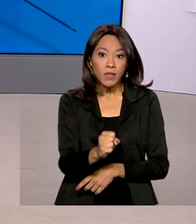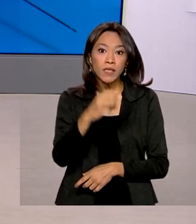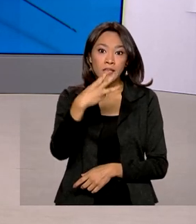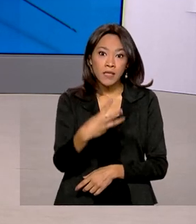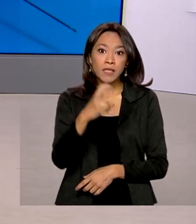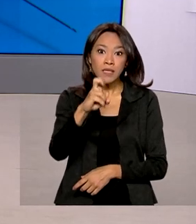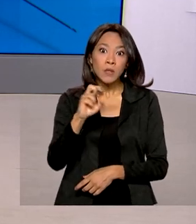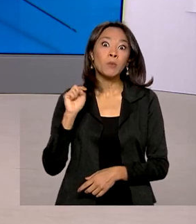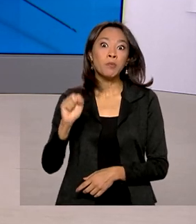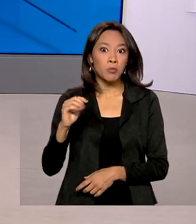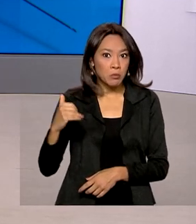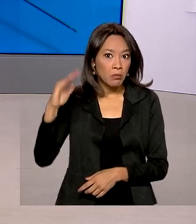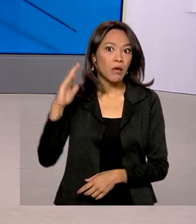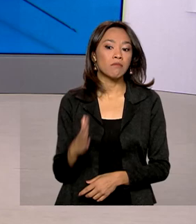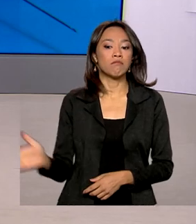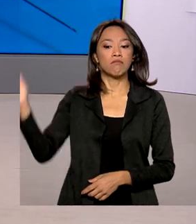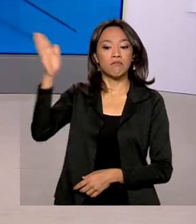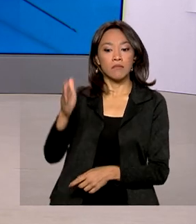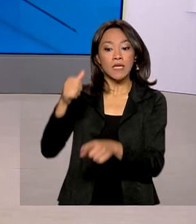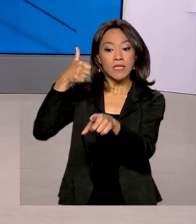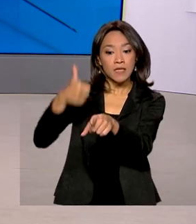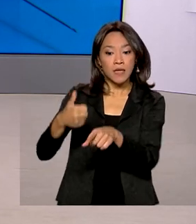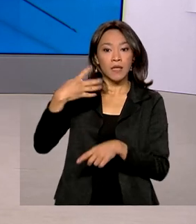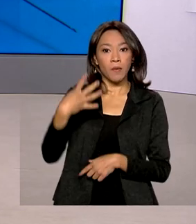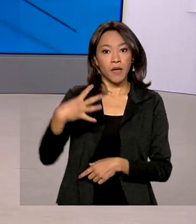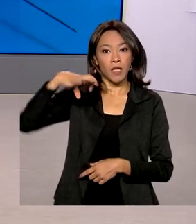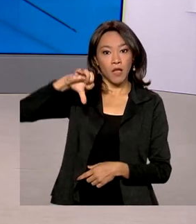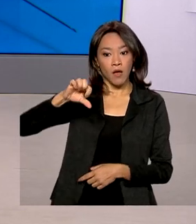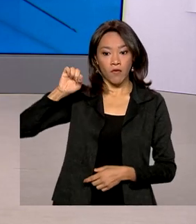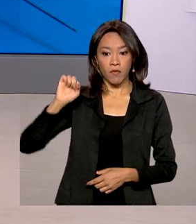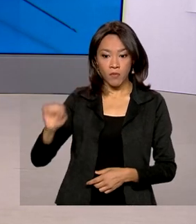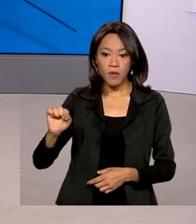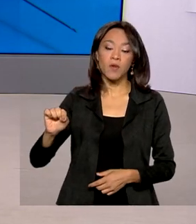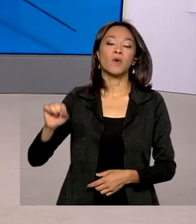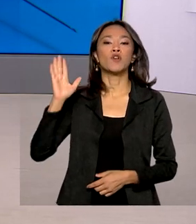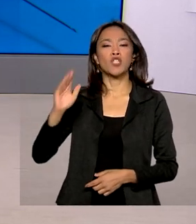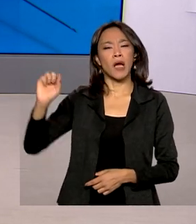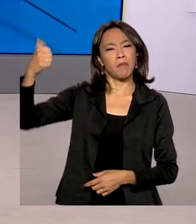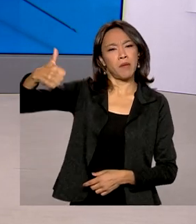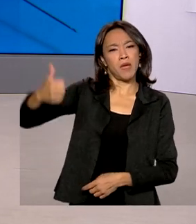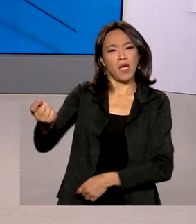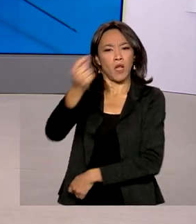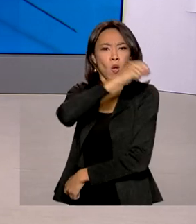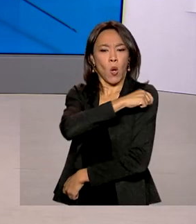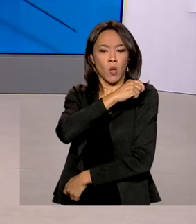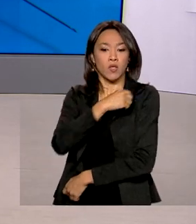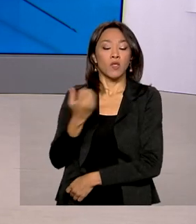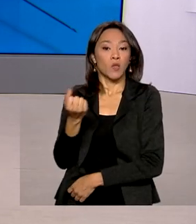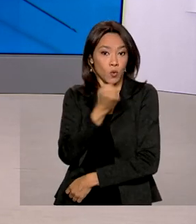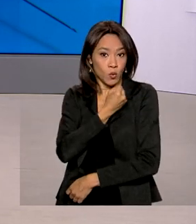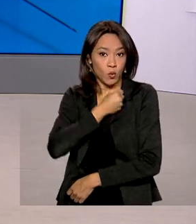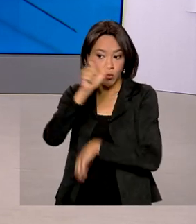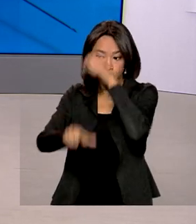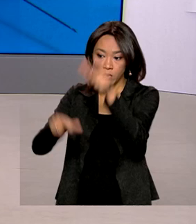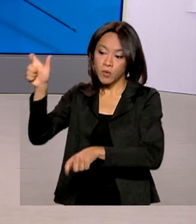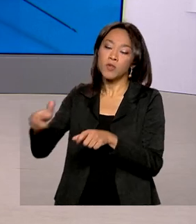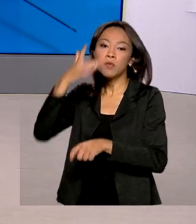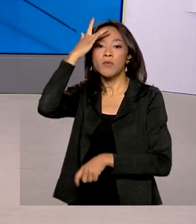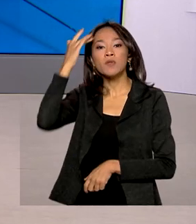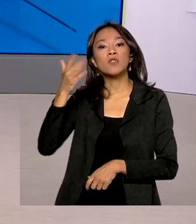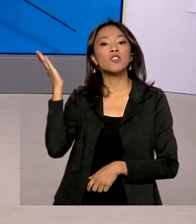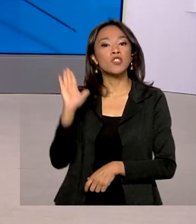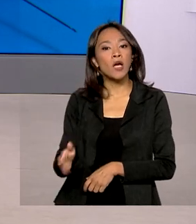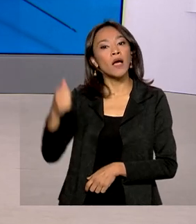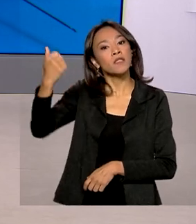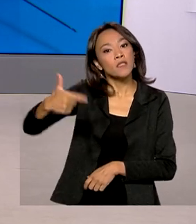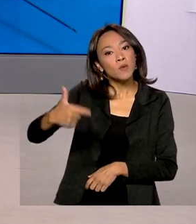mil. 149 milhões 211 mil brasileiros tomaram a primeira dose. O número de pessoas que tomaram a segunda dose